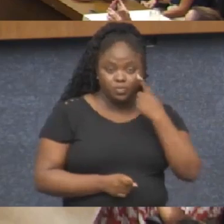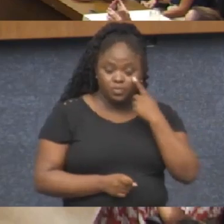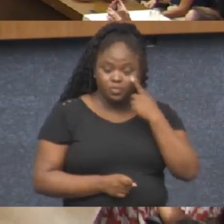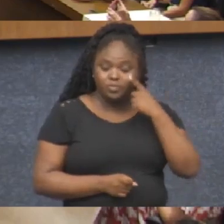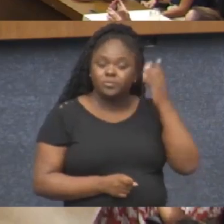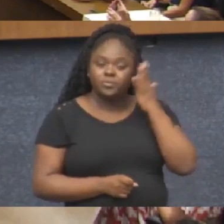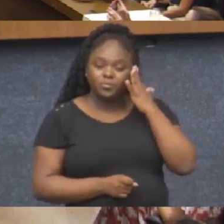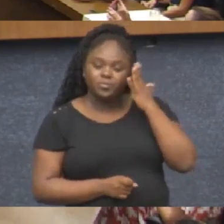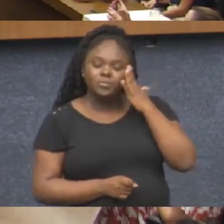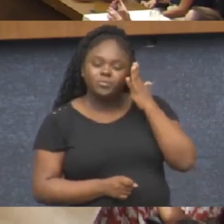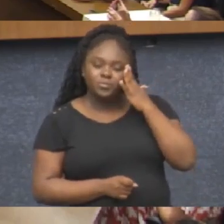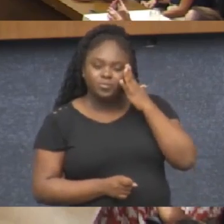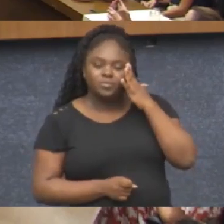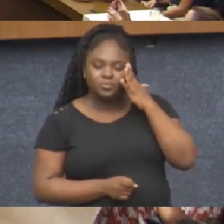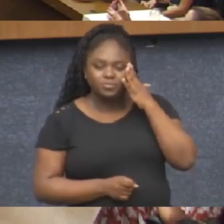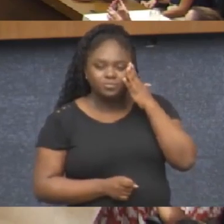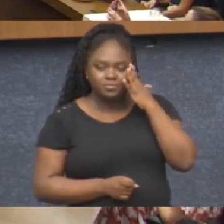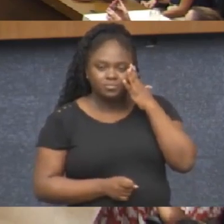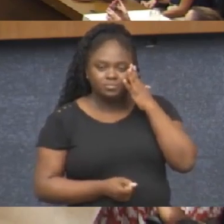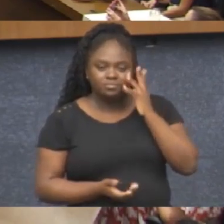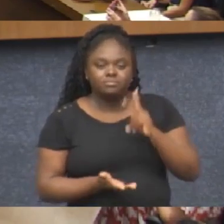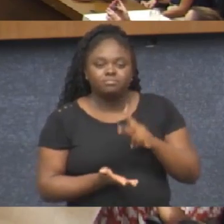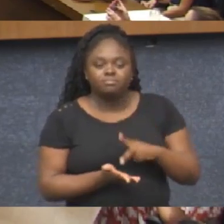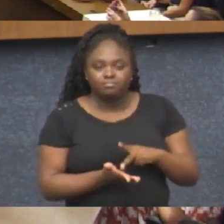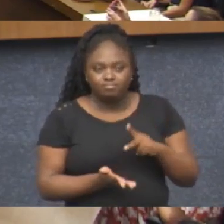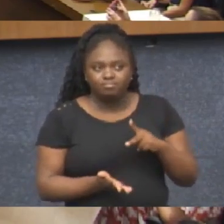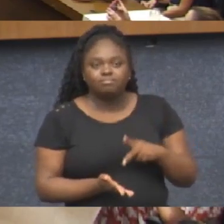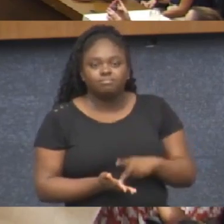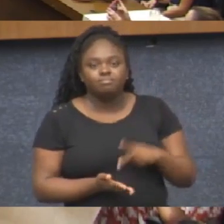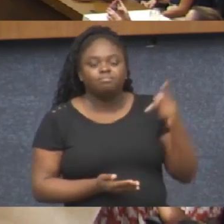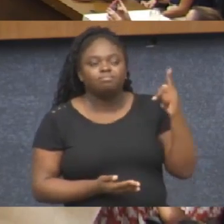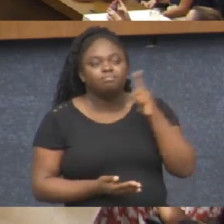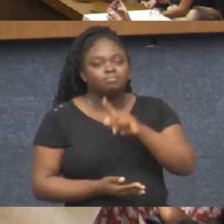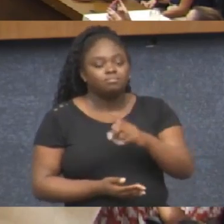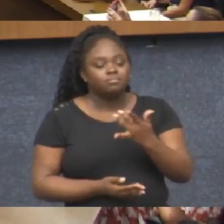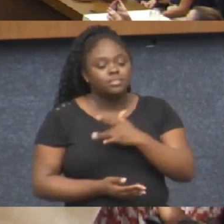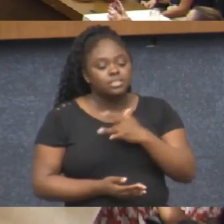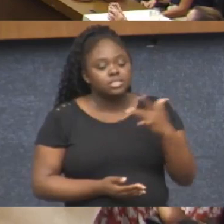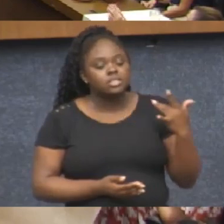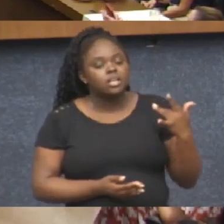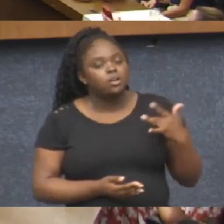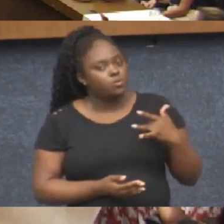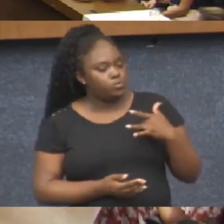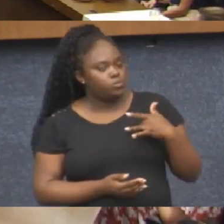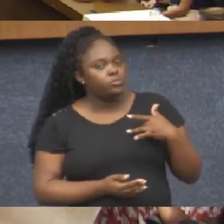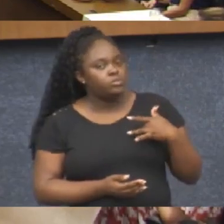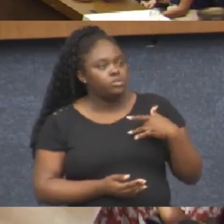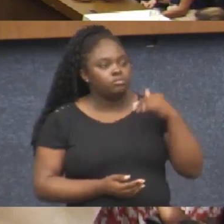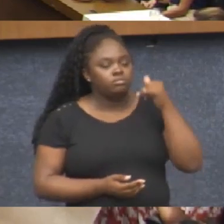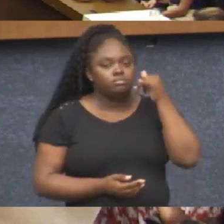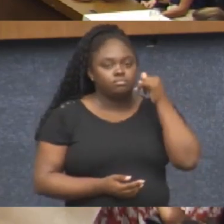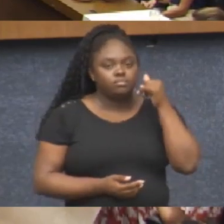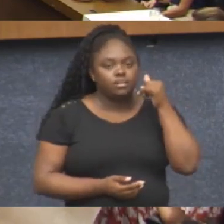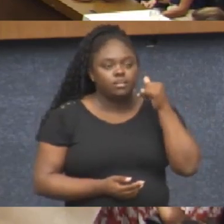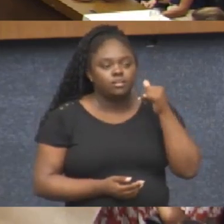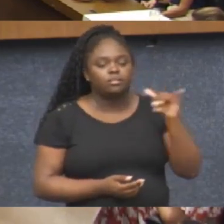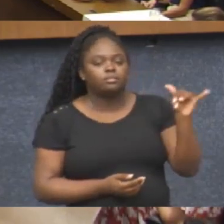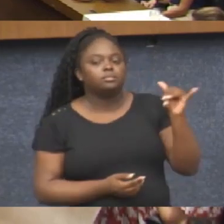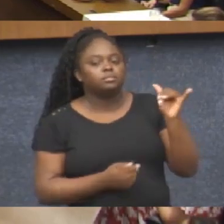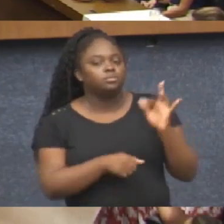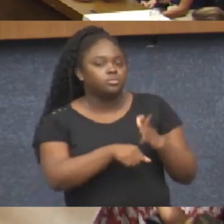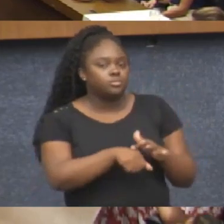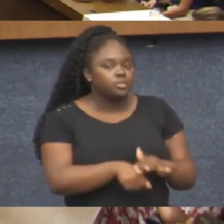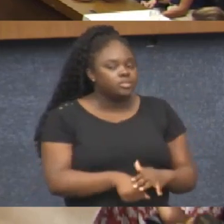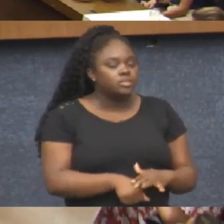e que sabe que realmente garante a saúde, né? A prevenção, é